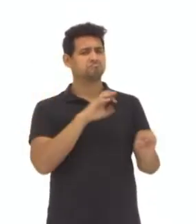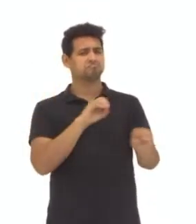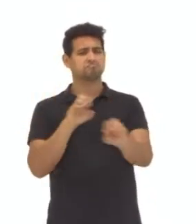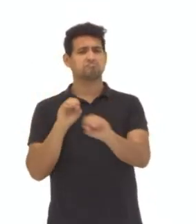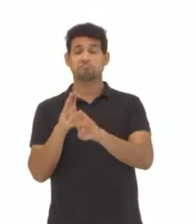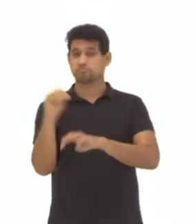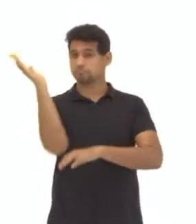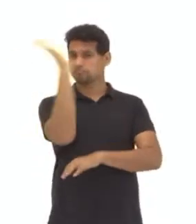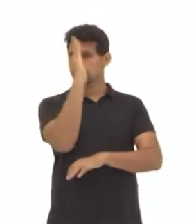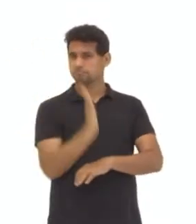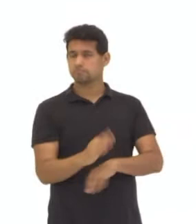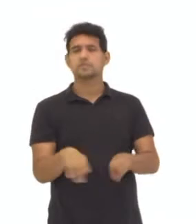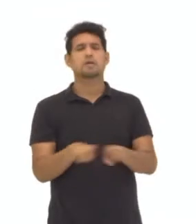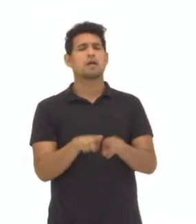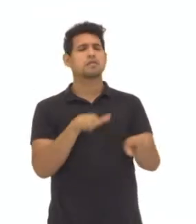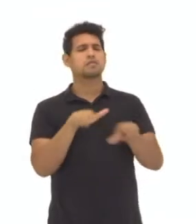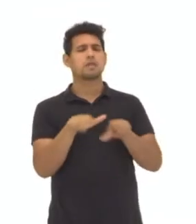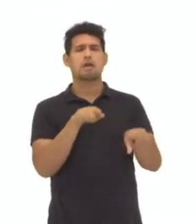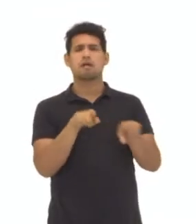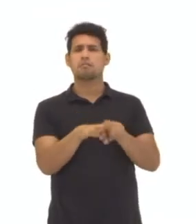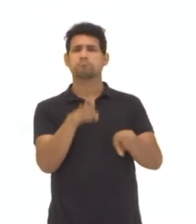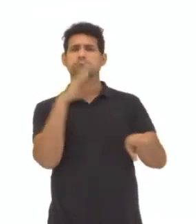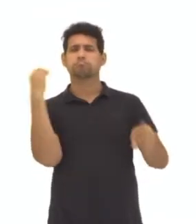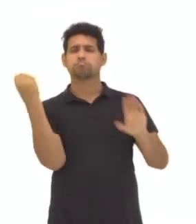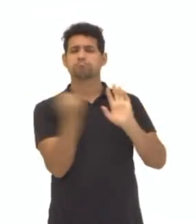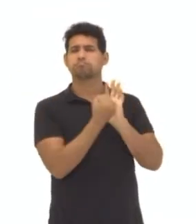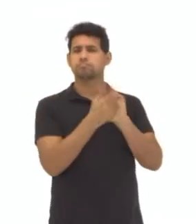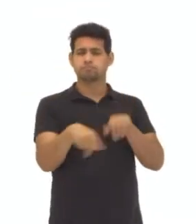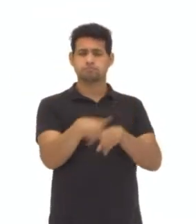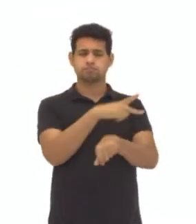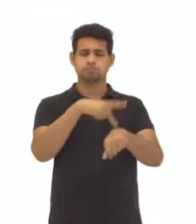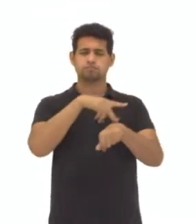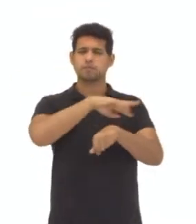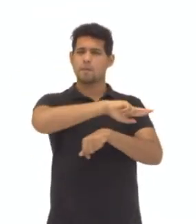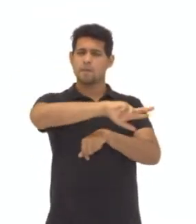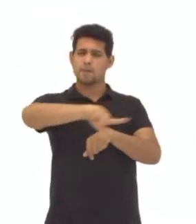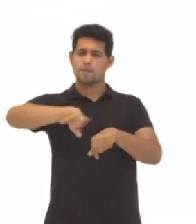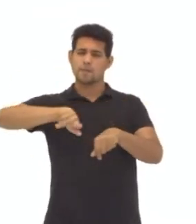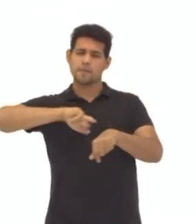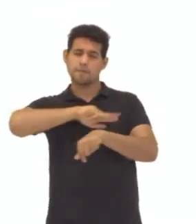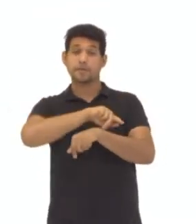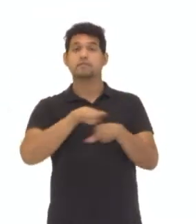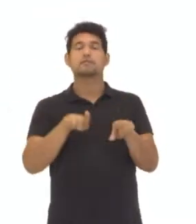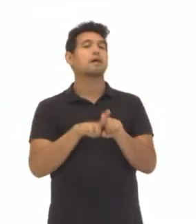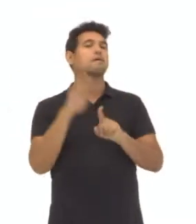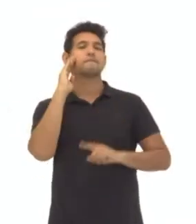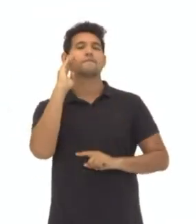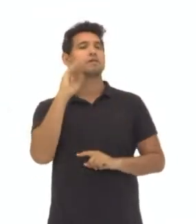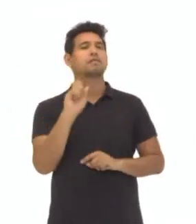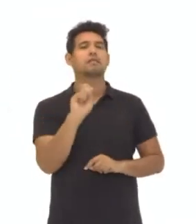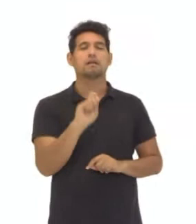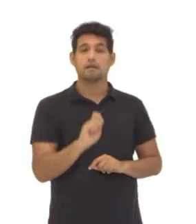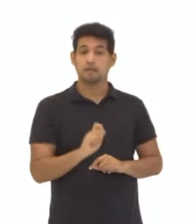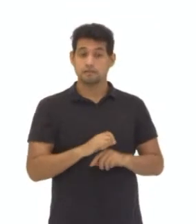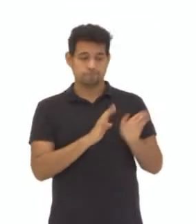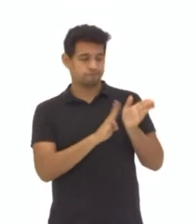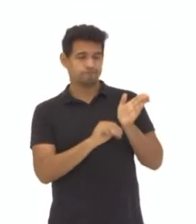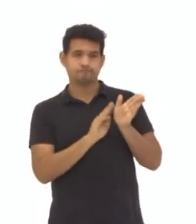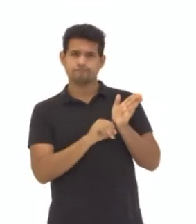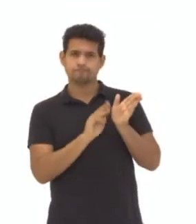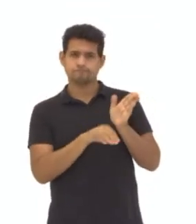brasileiro, com atuação e reconhecimento internacionais, conhecido principalmente pelo método